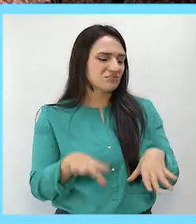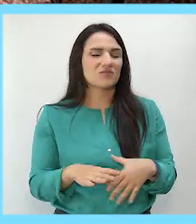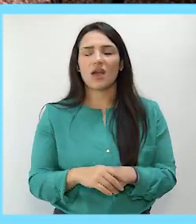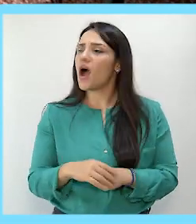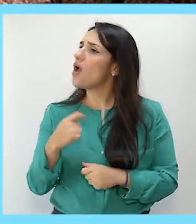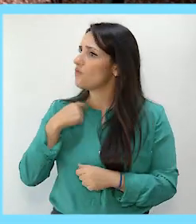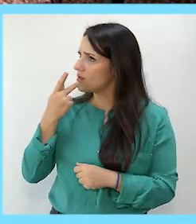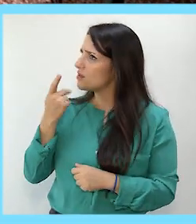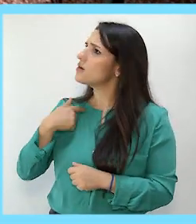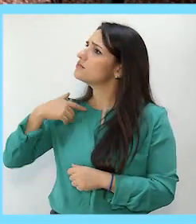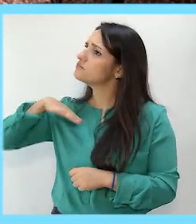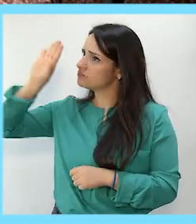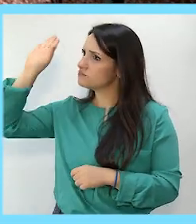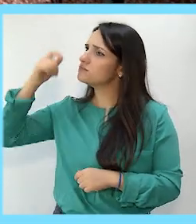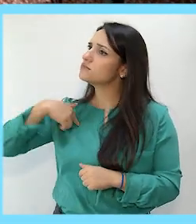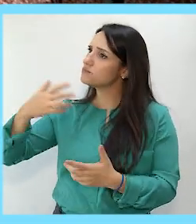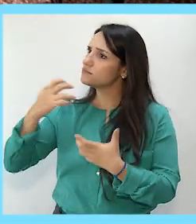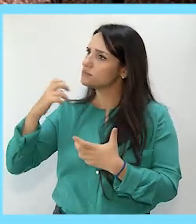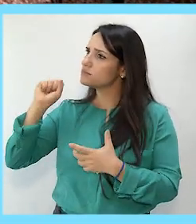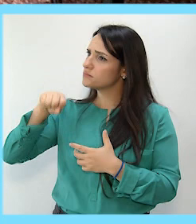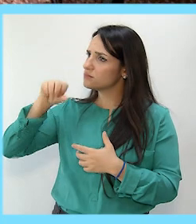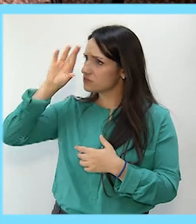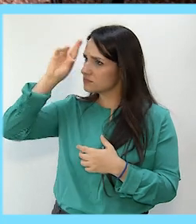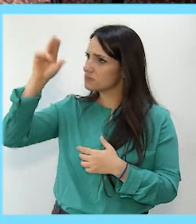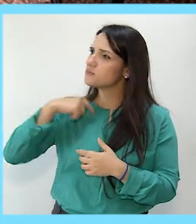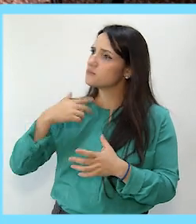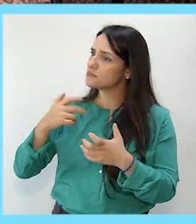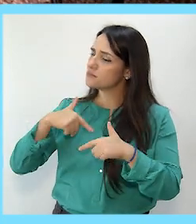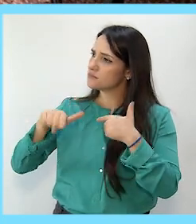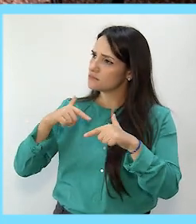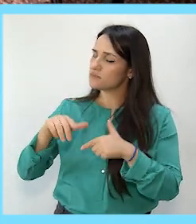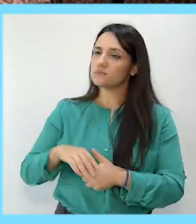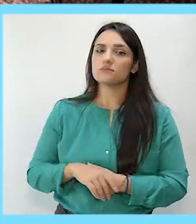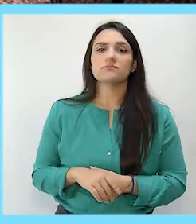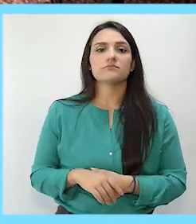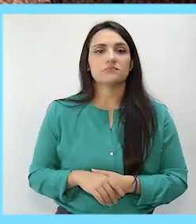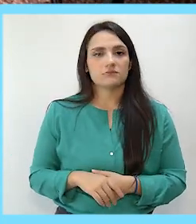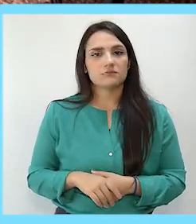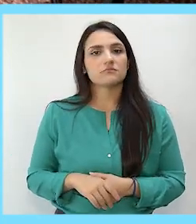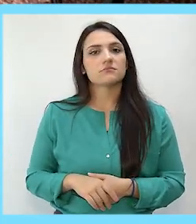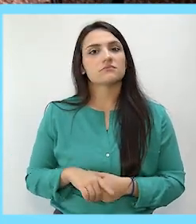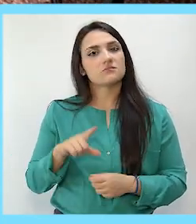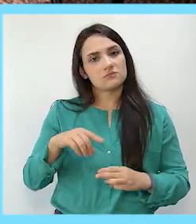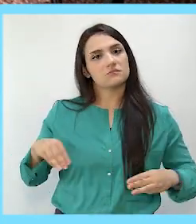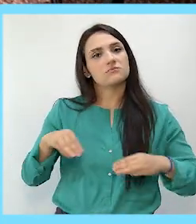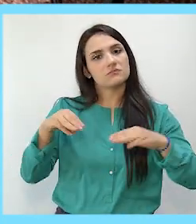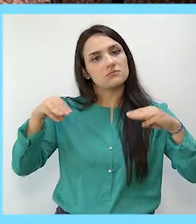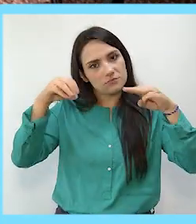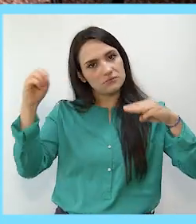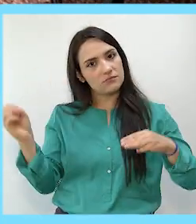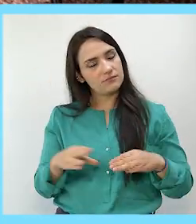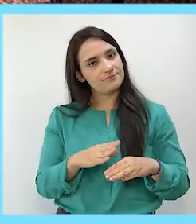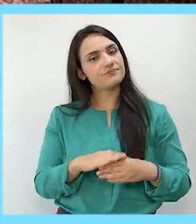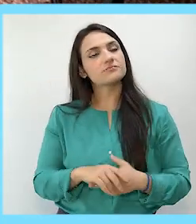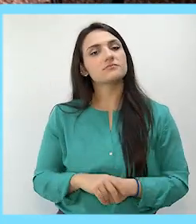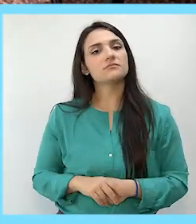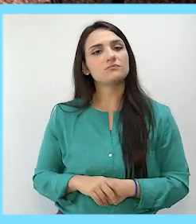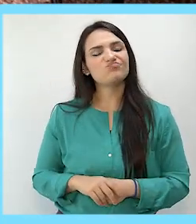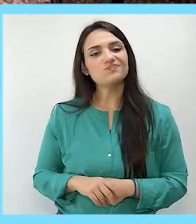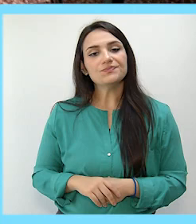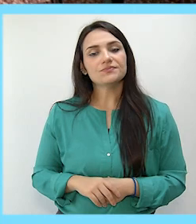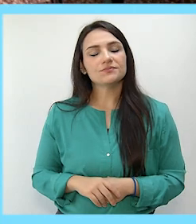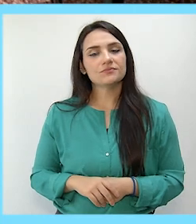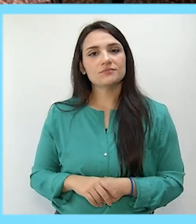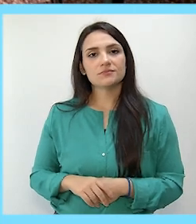eu tinha, assim, essa intenção de dirigir minha instituição e fazer esse trabalho aí que eu venho fazendo, de modernização da nossa atuação.